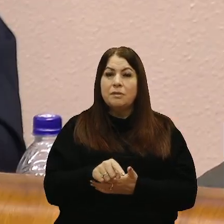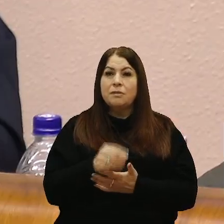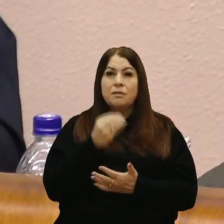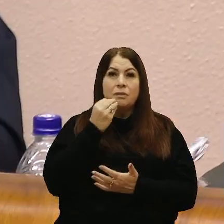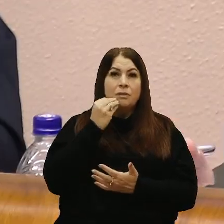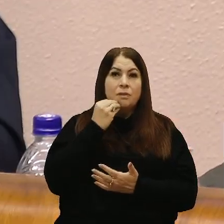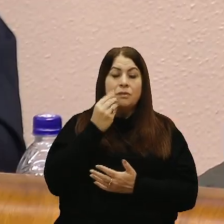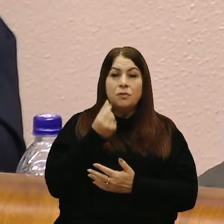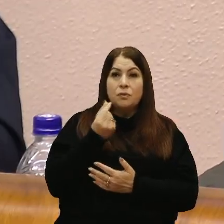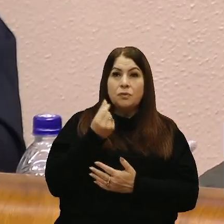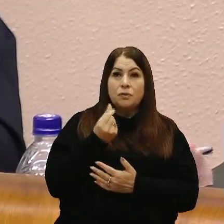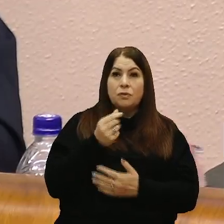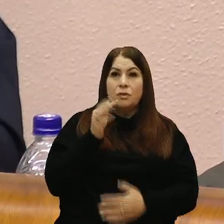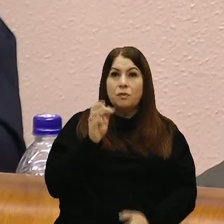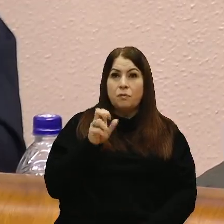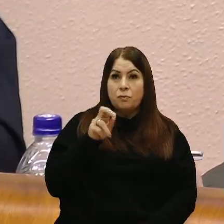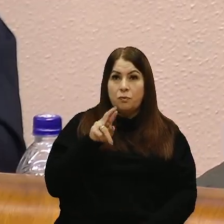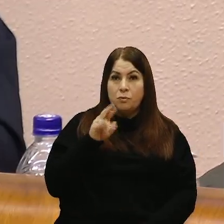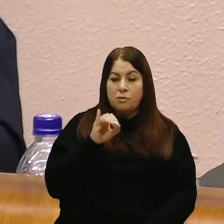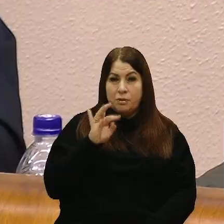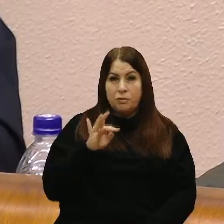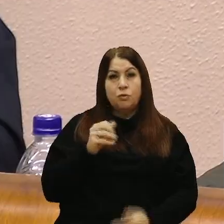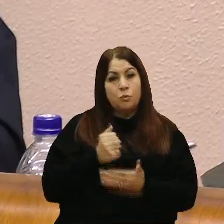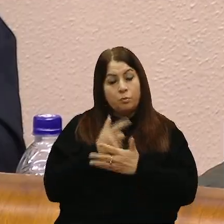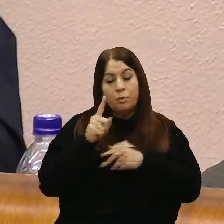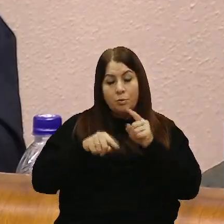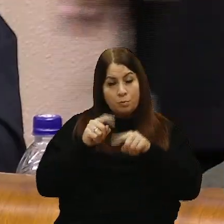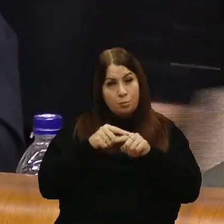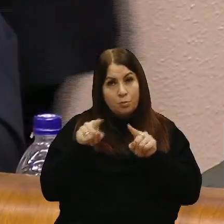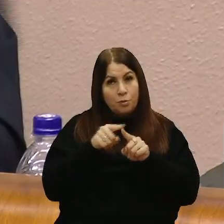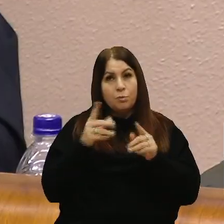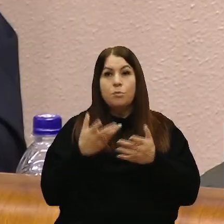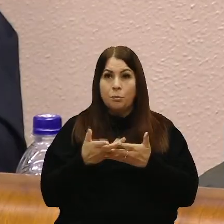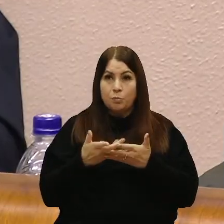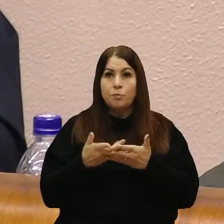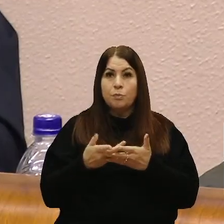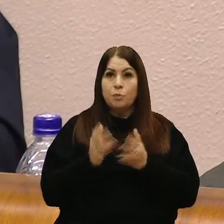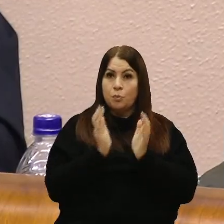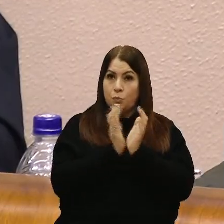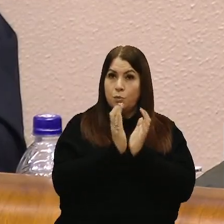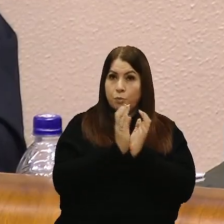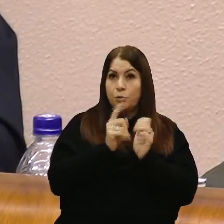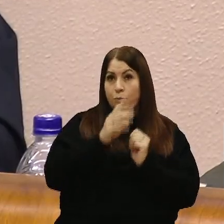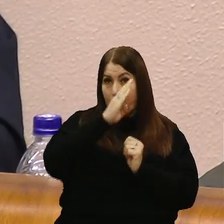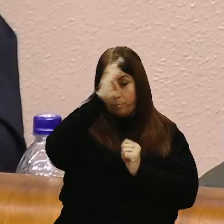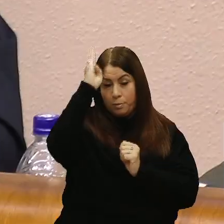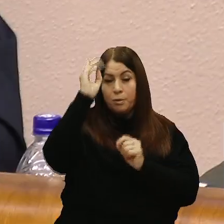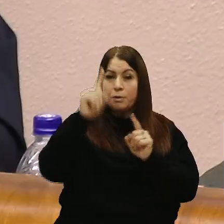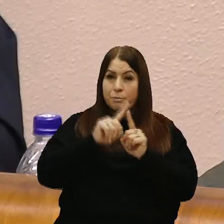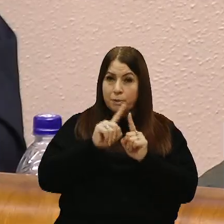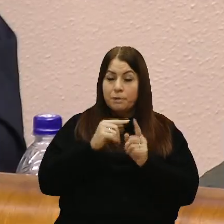obviamente com o dinheiro do Funrigs, compraram equipamentos, etc. e tal, inclusive o Corpo de Bombeiro Militar. Porém,